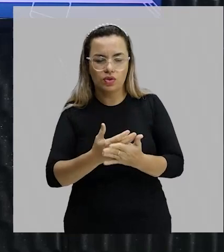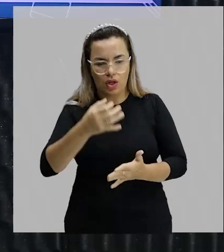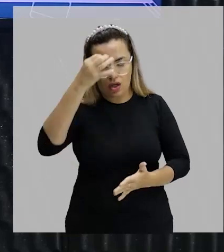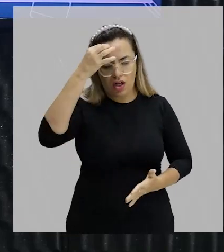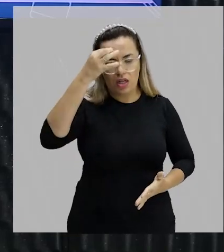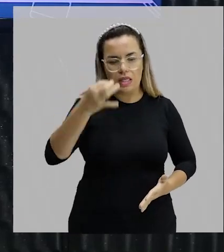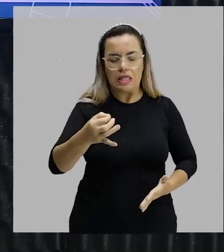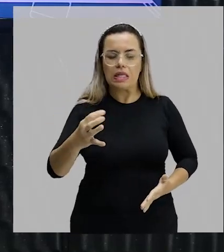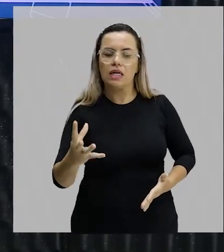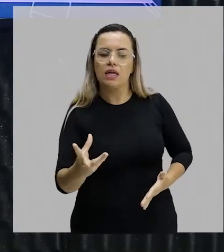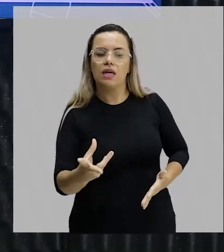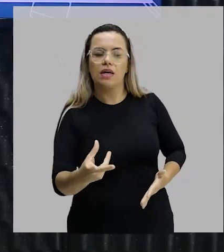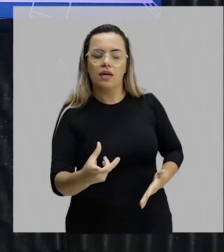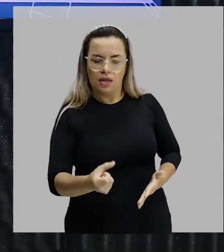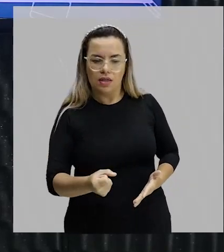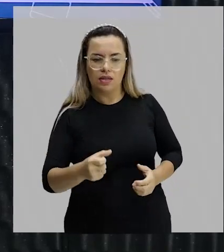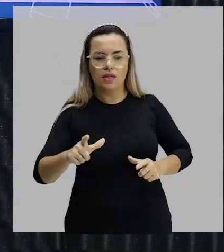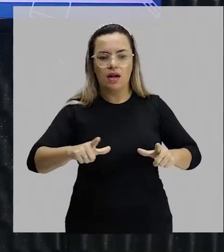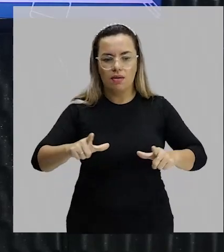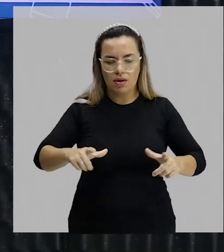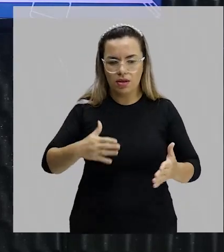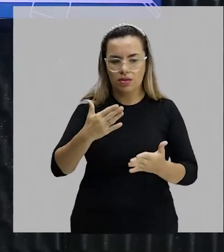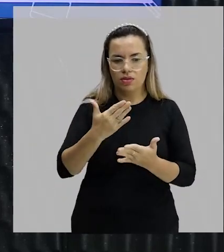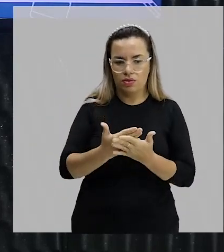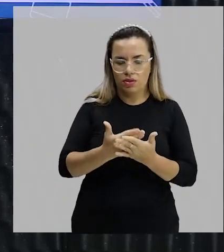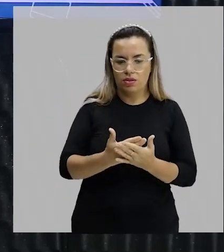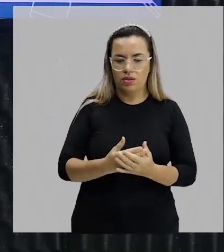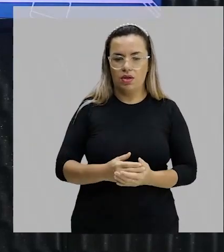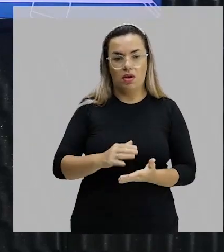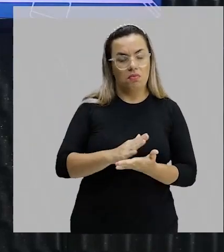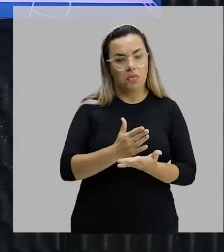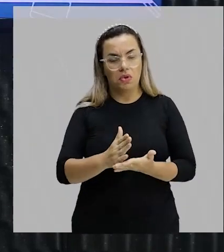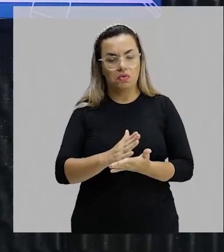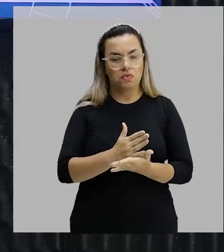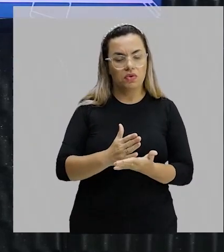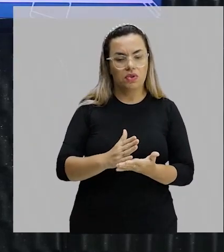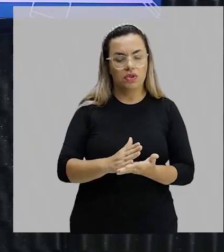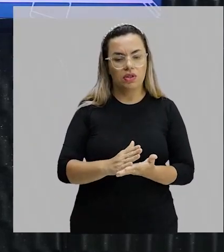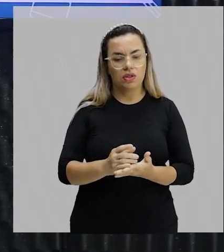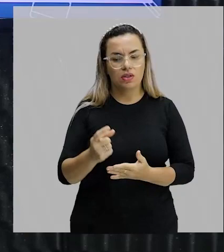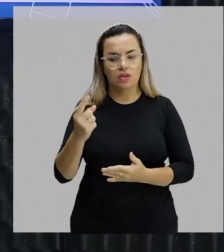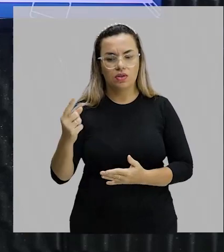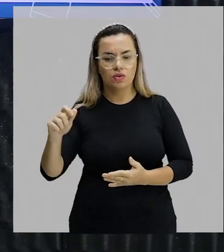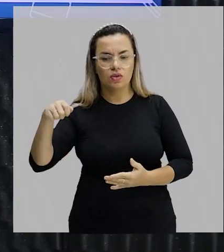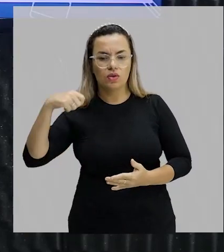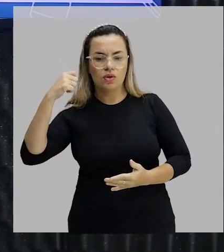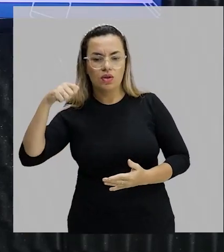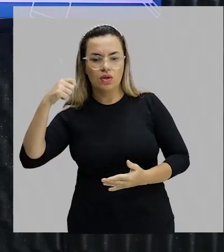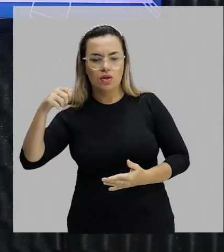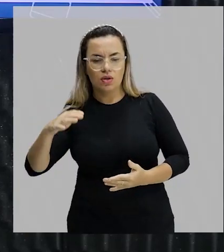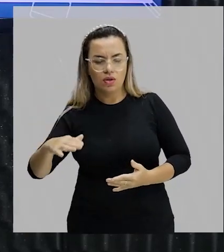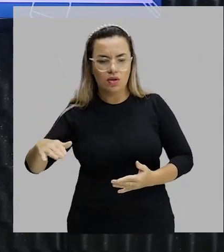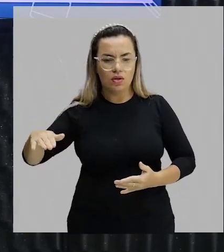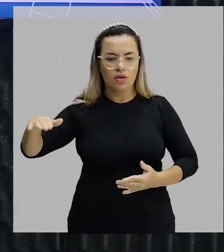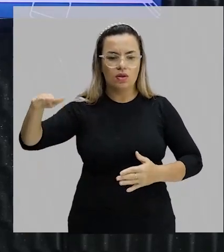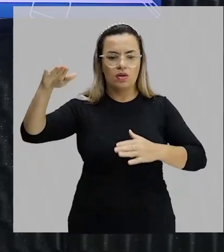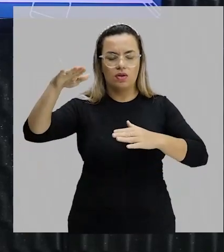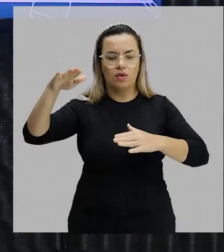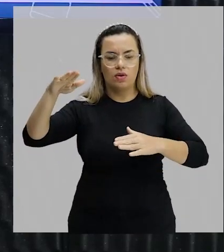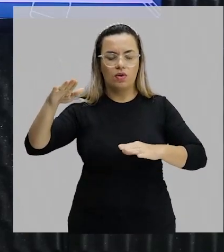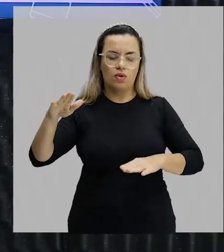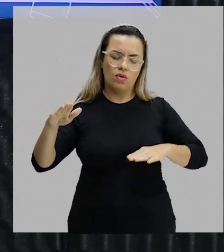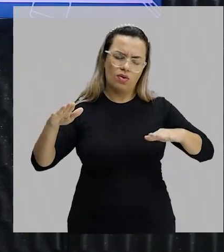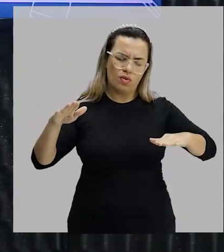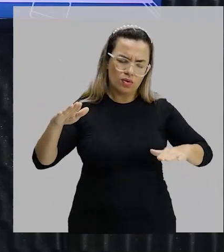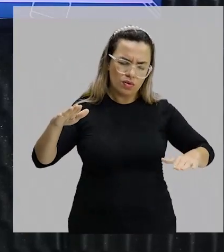Às vezes, alguns vão mais rápido, outros vão mais devagar. Às vezes, esse processo do teatro, da teatralidade que está dentro e fora do